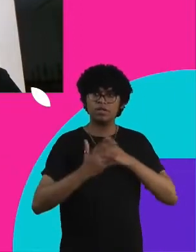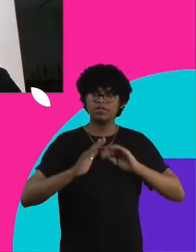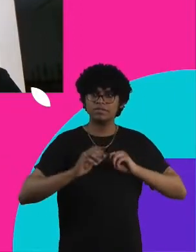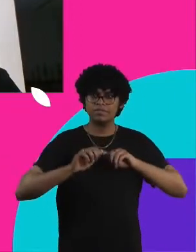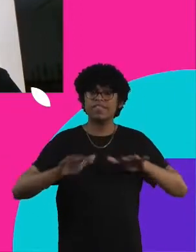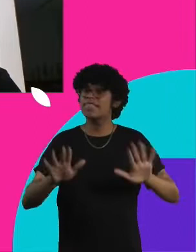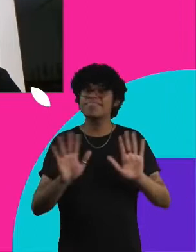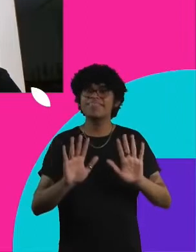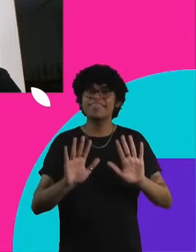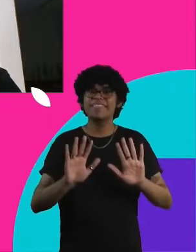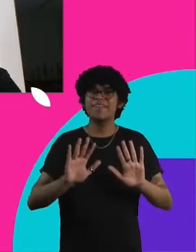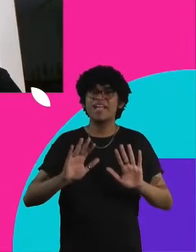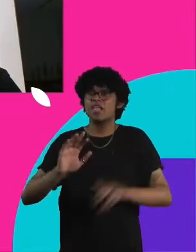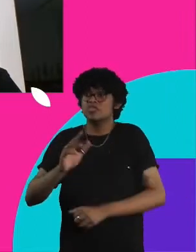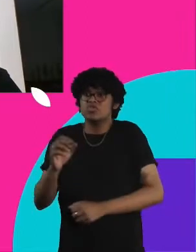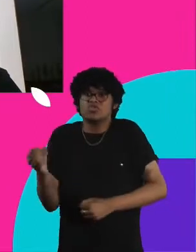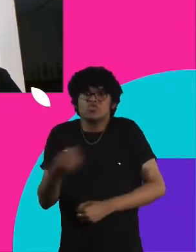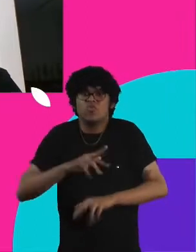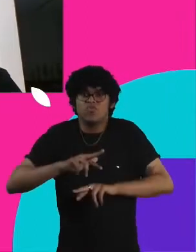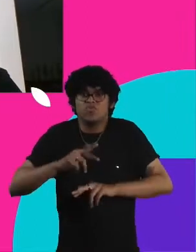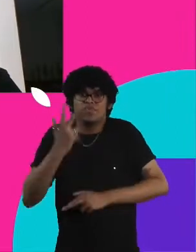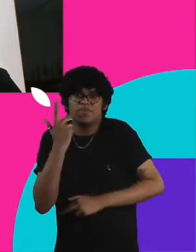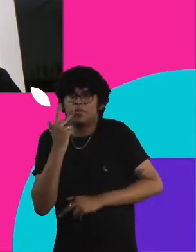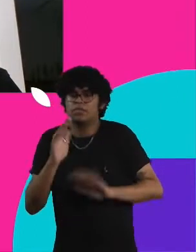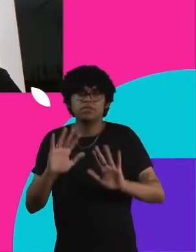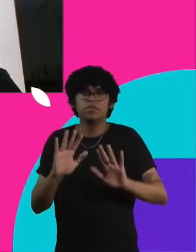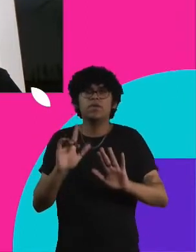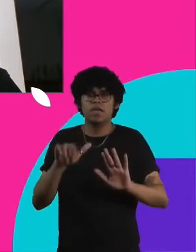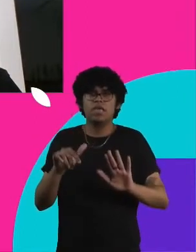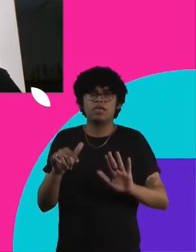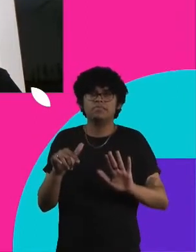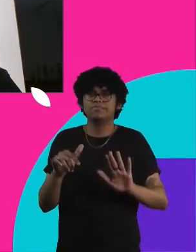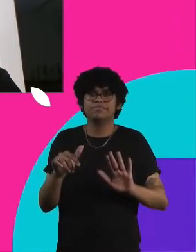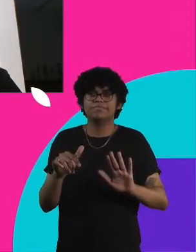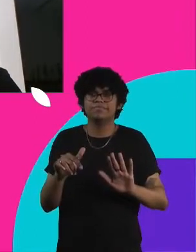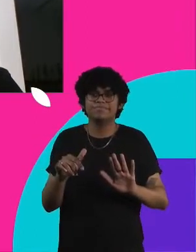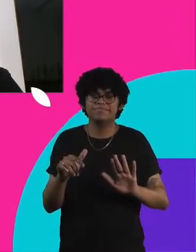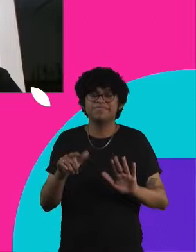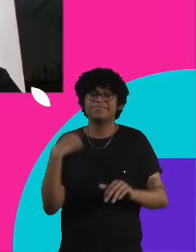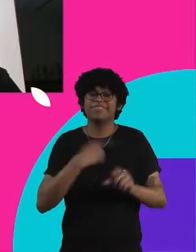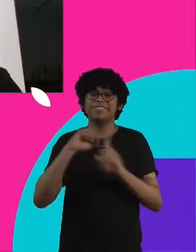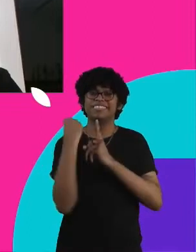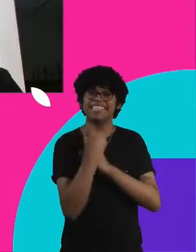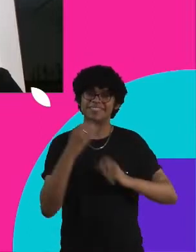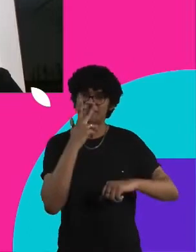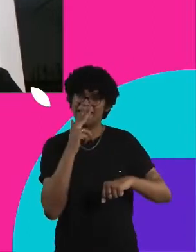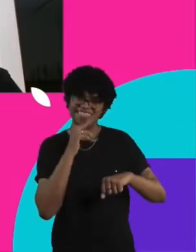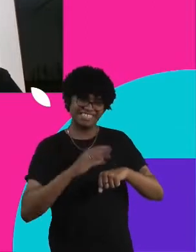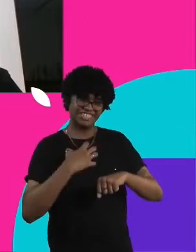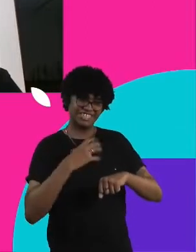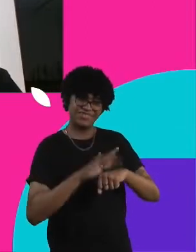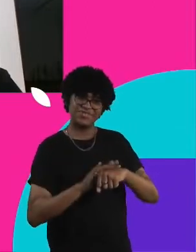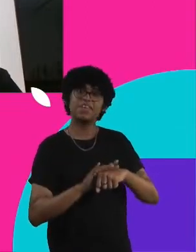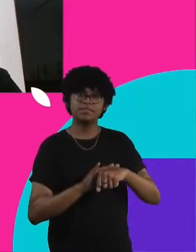nova moral. O que era normal não era bom. Nossa sociedade já estava doente. No movimento União